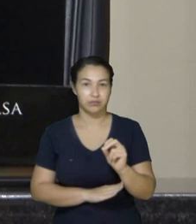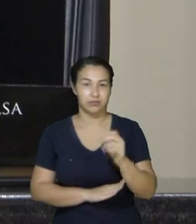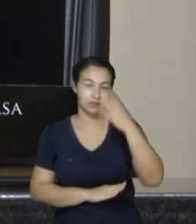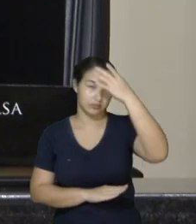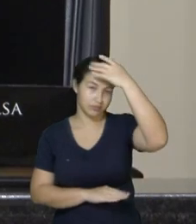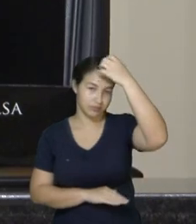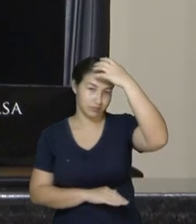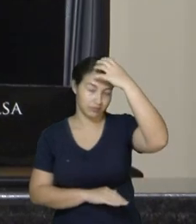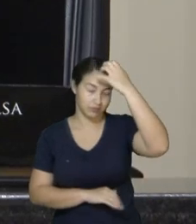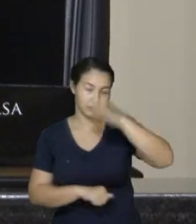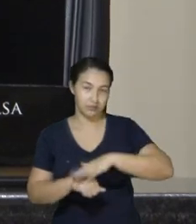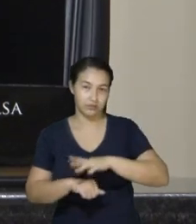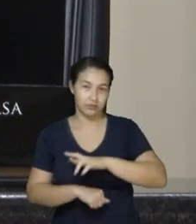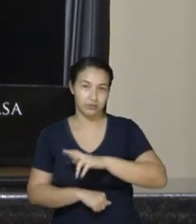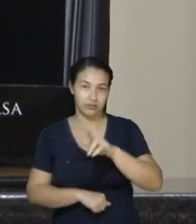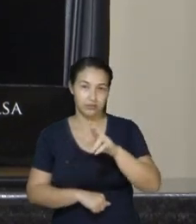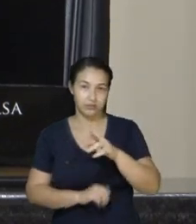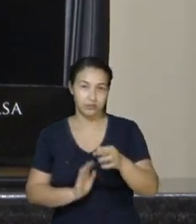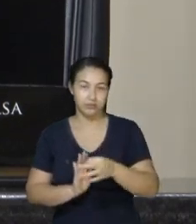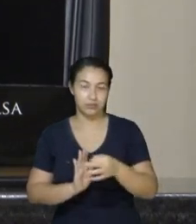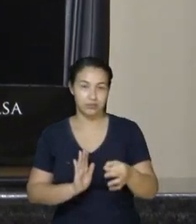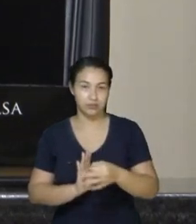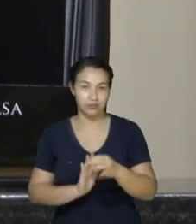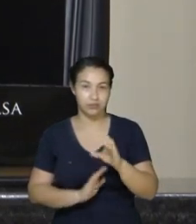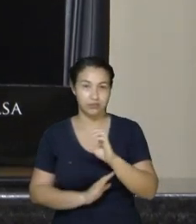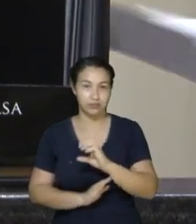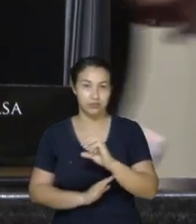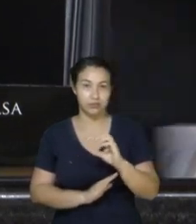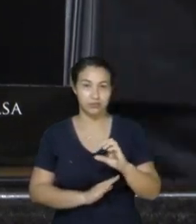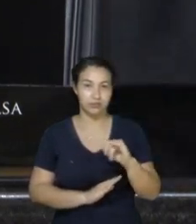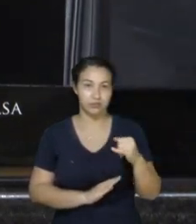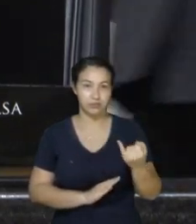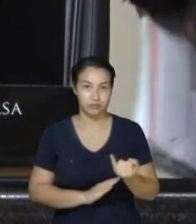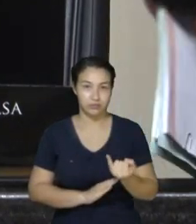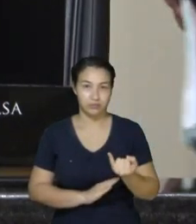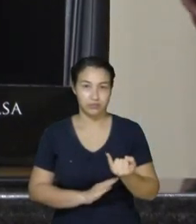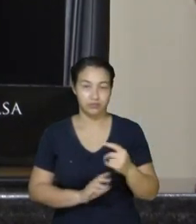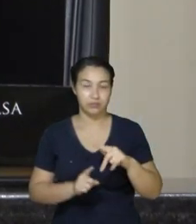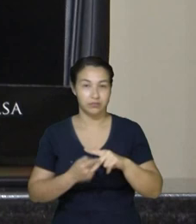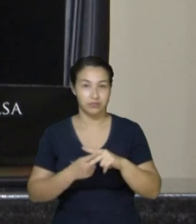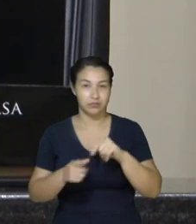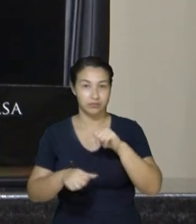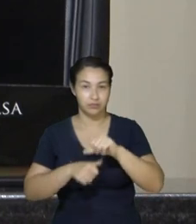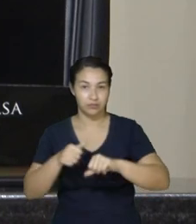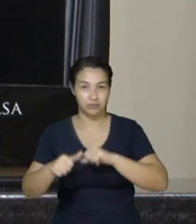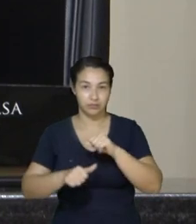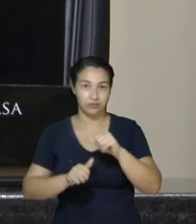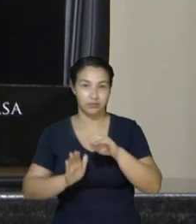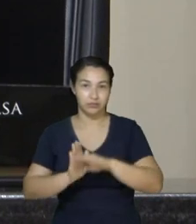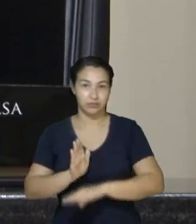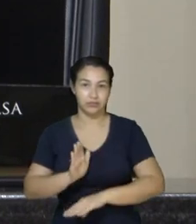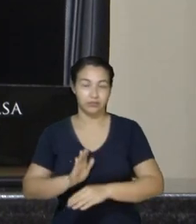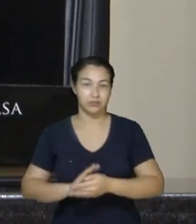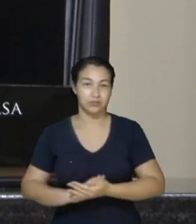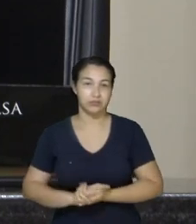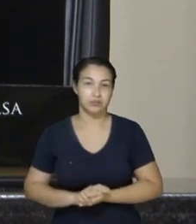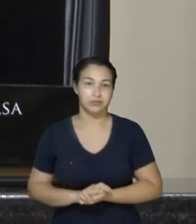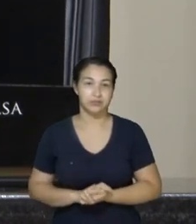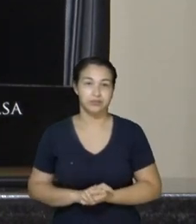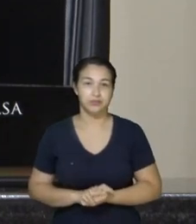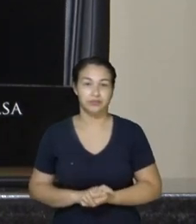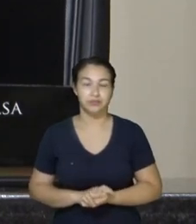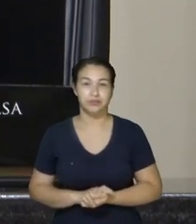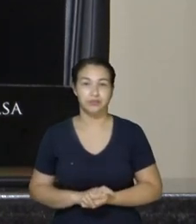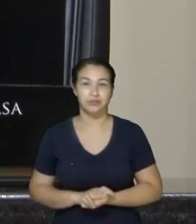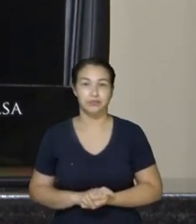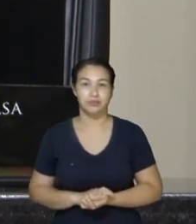Parecer da Comissão de Constituição e Justiça é pela manutenção do veto. A